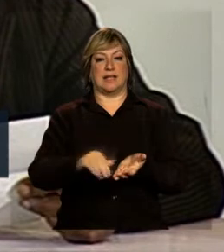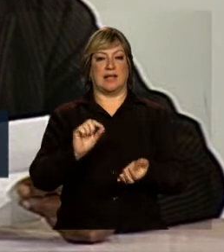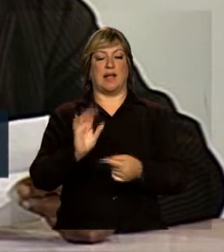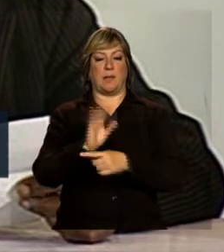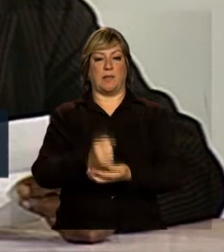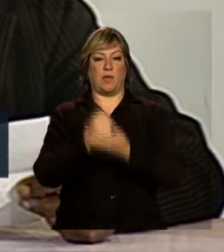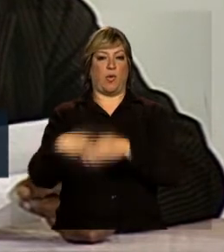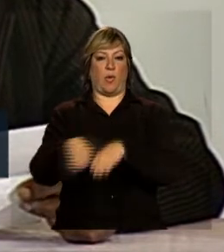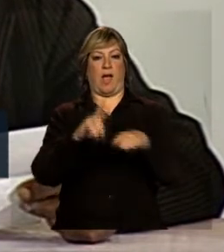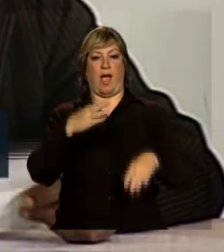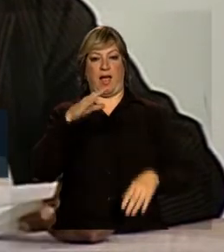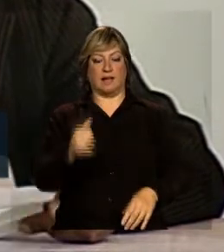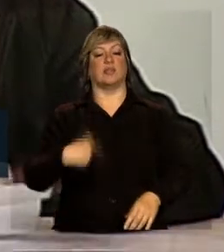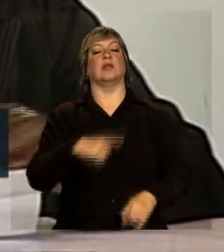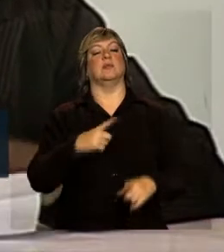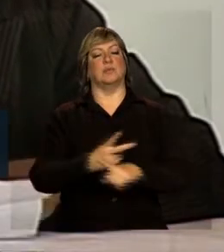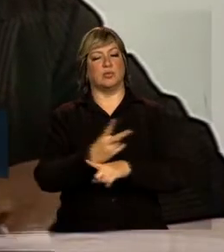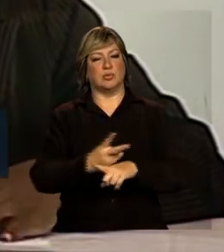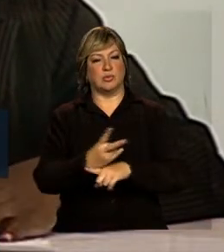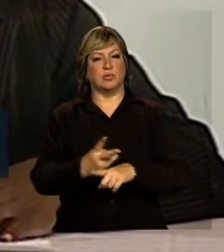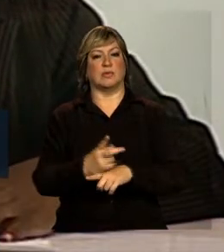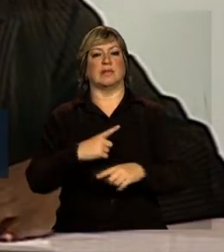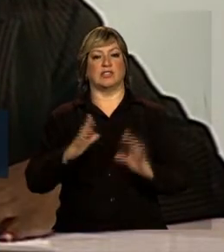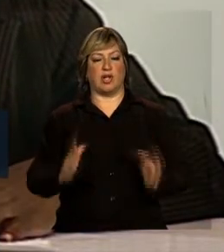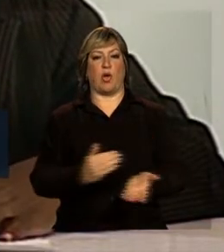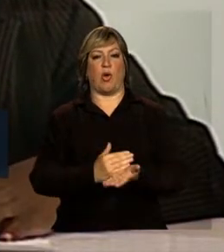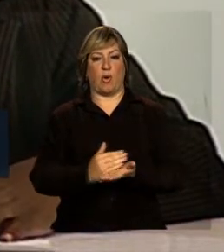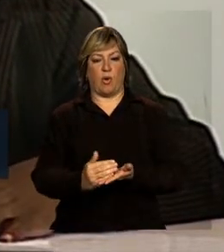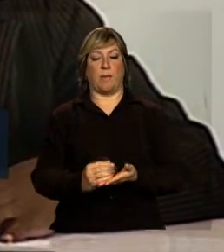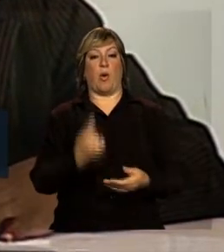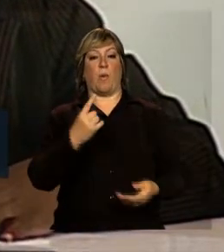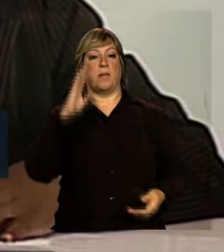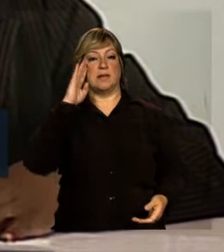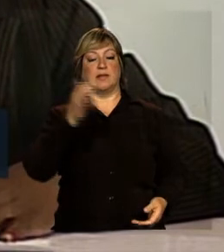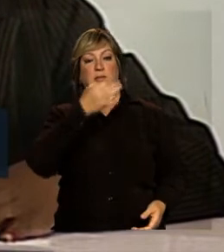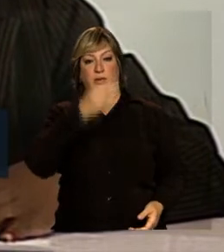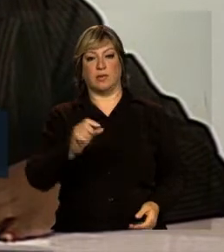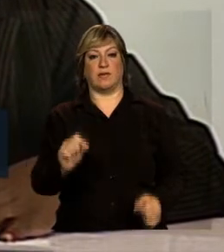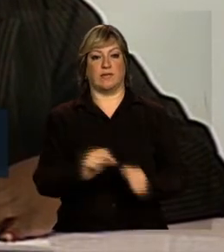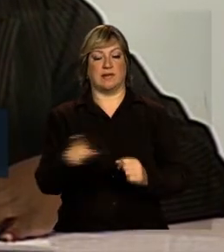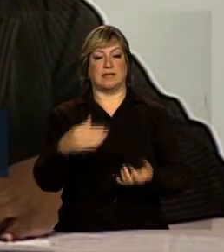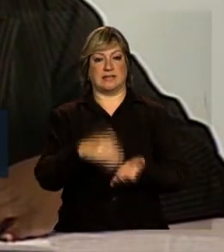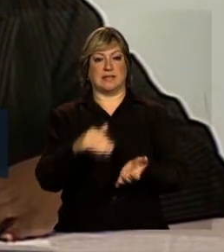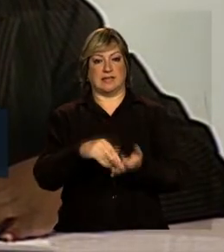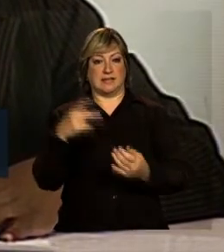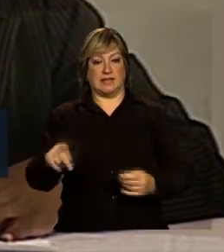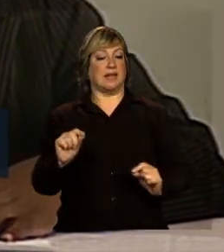Racial e temos buscado, e já iniciamos, né, uma das propostas da